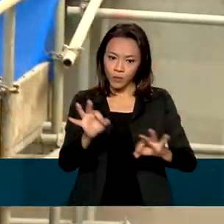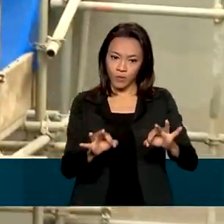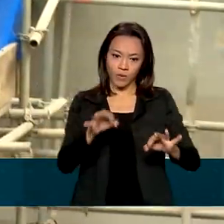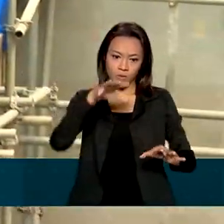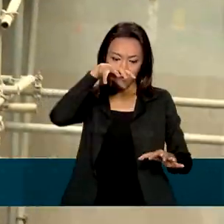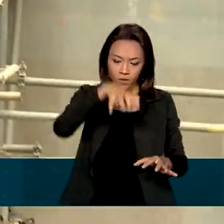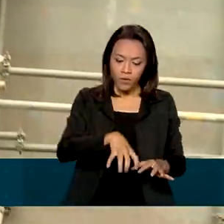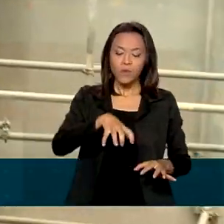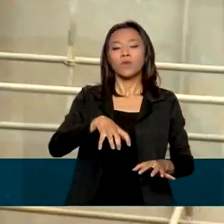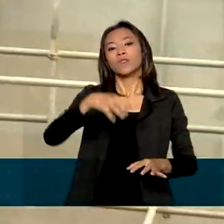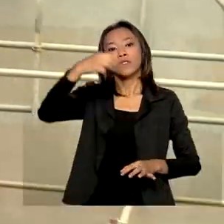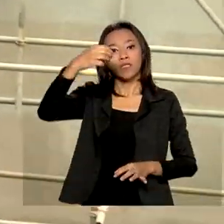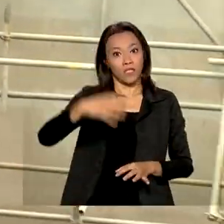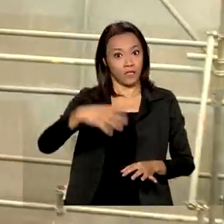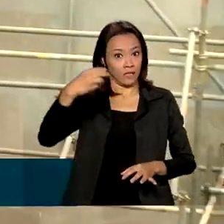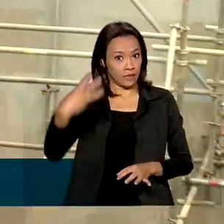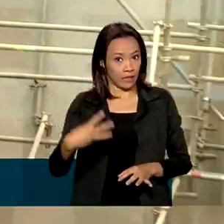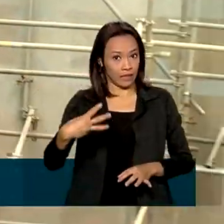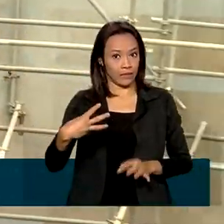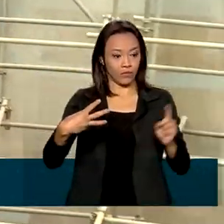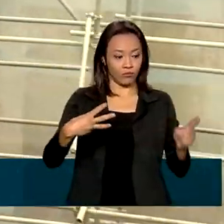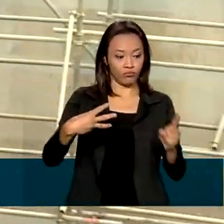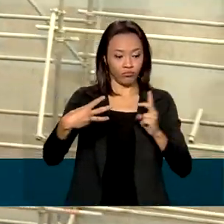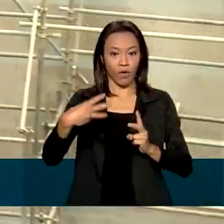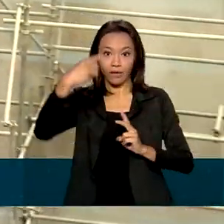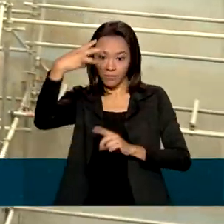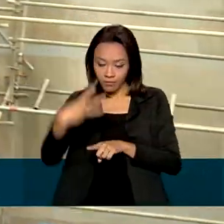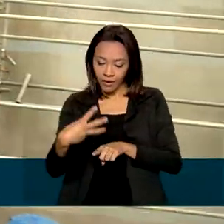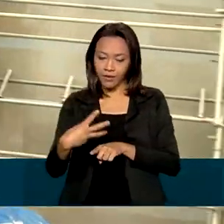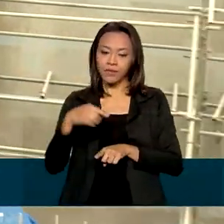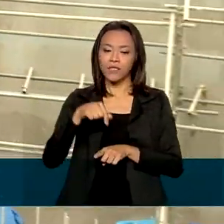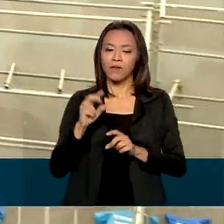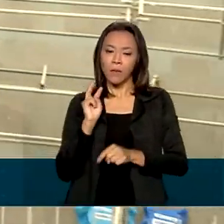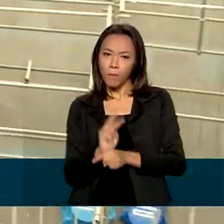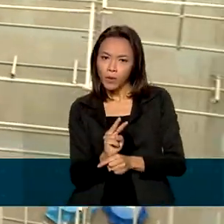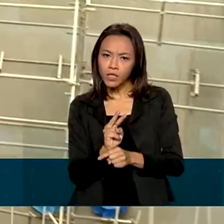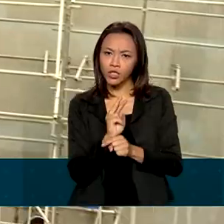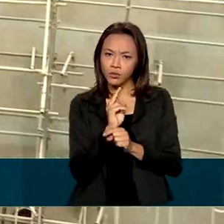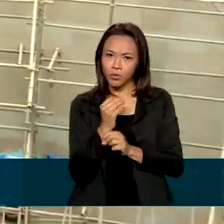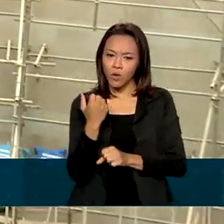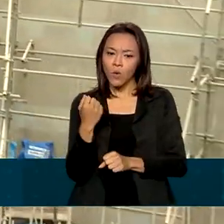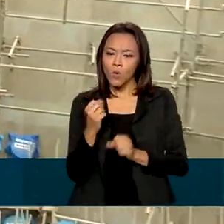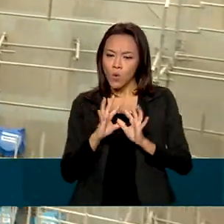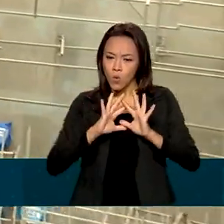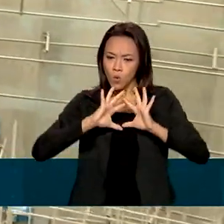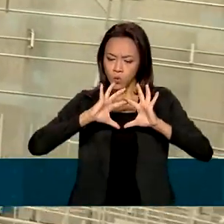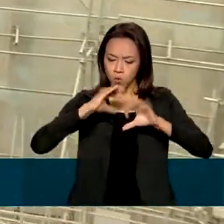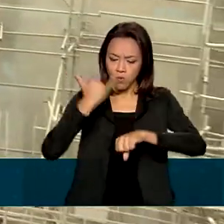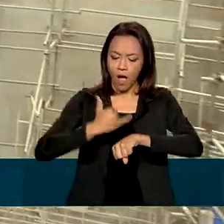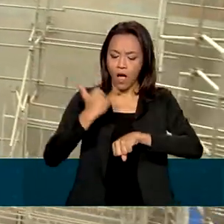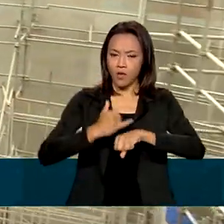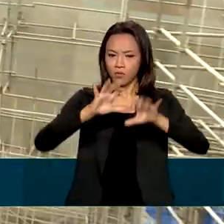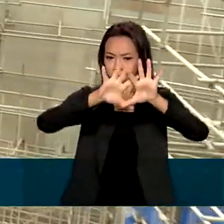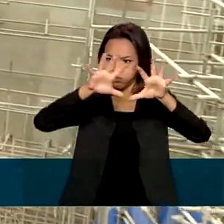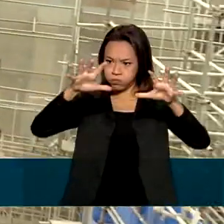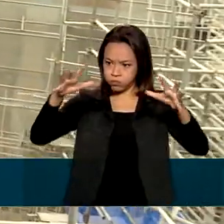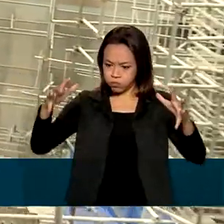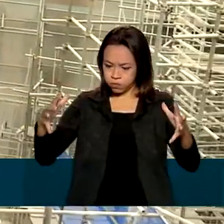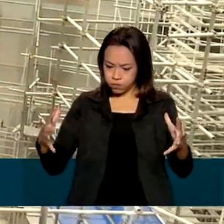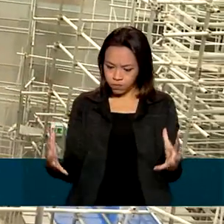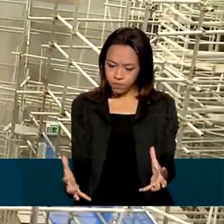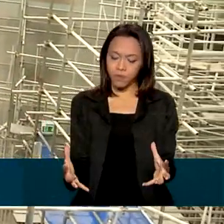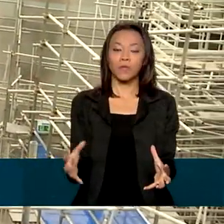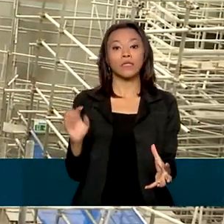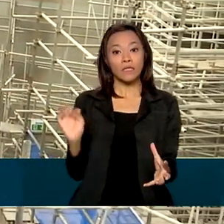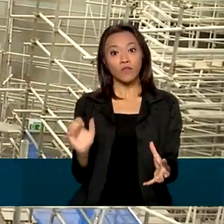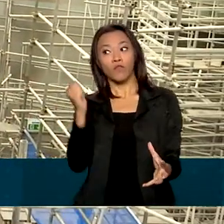Angra 3, uma área de extrema segurança. Ele vai ficar protegido por uma esfera de aço que tem 56 metros de diâmetro.